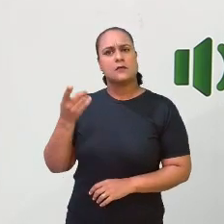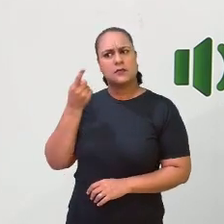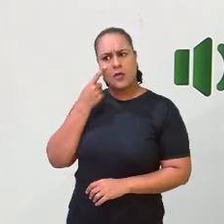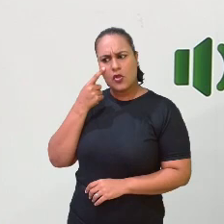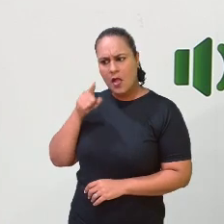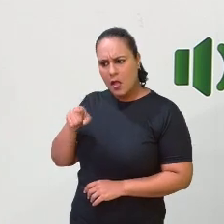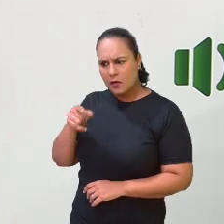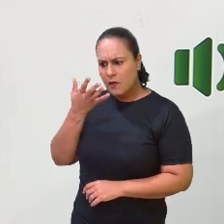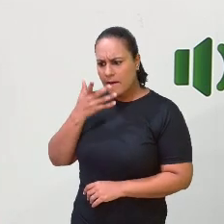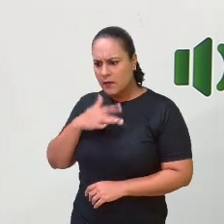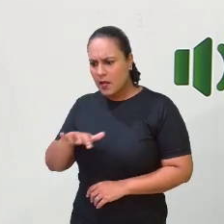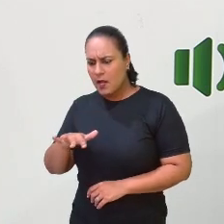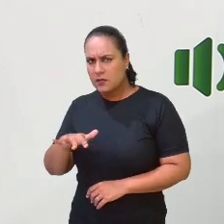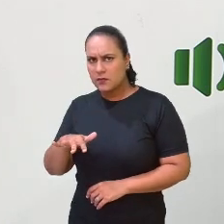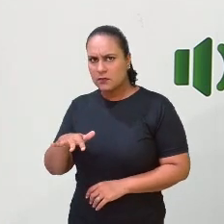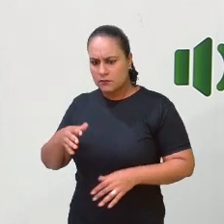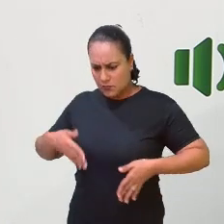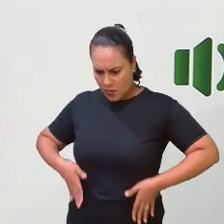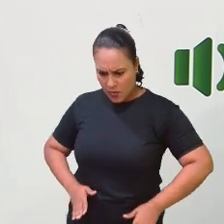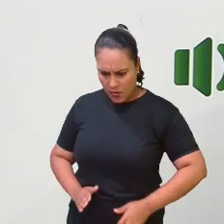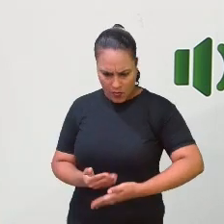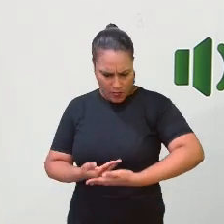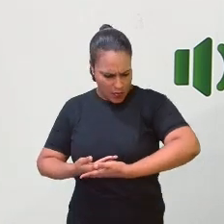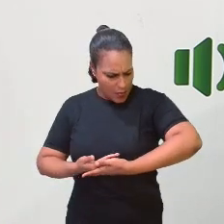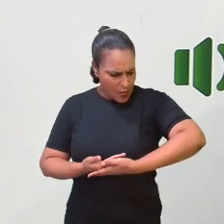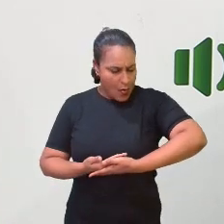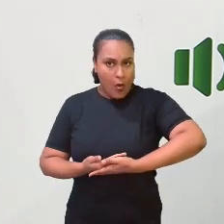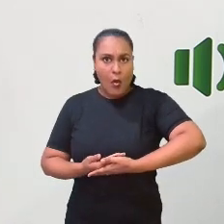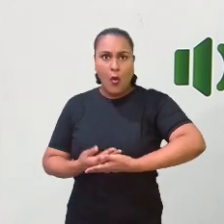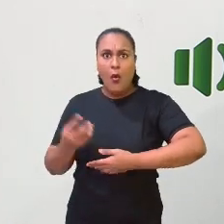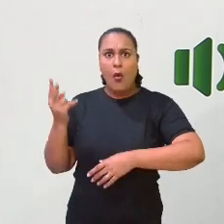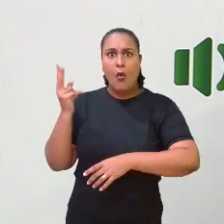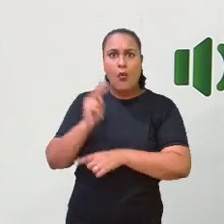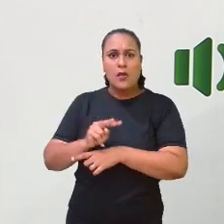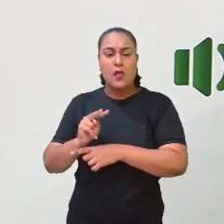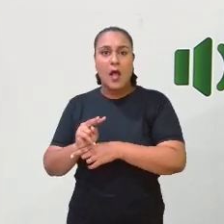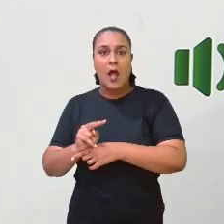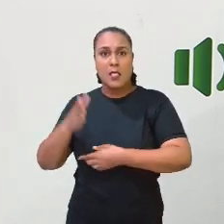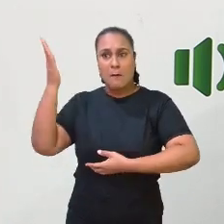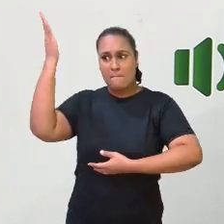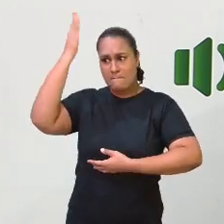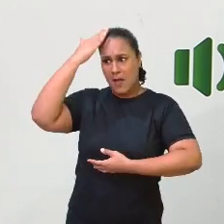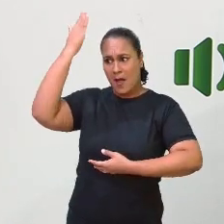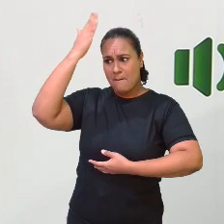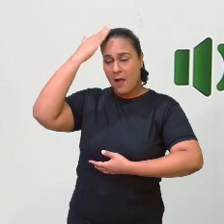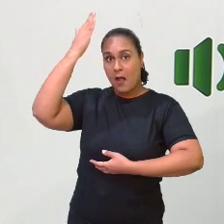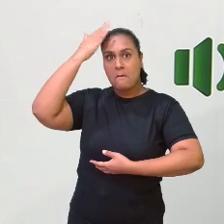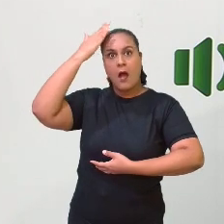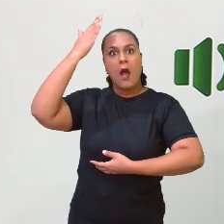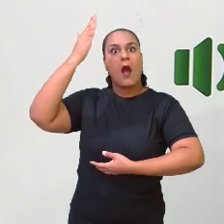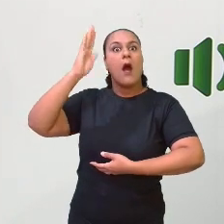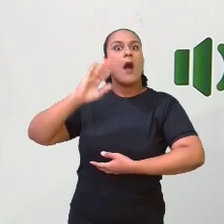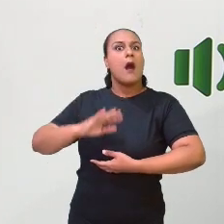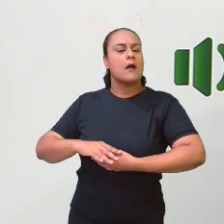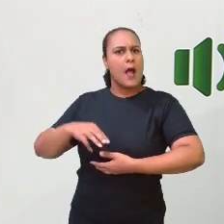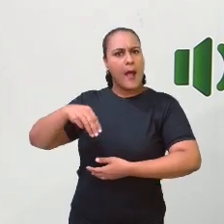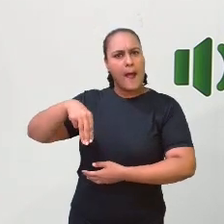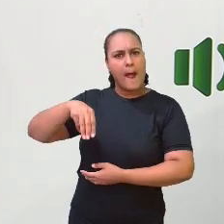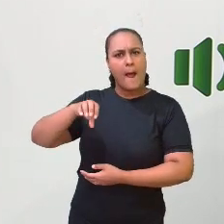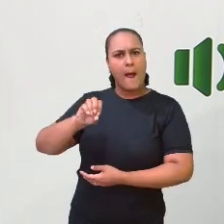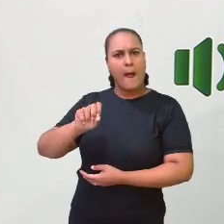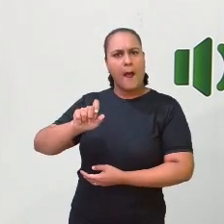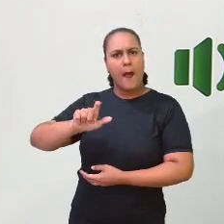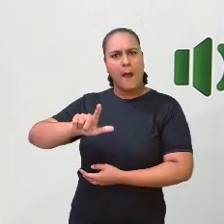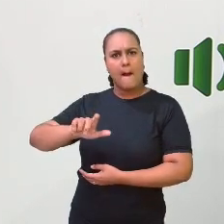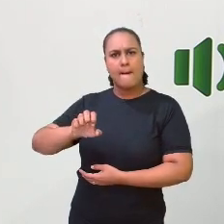criança, quando ela nasce? Cuidado, menino, para não mexer na muleira da criança. Isso é verdade que